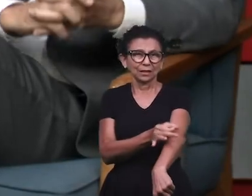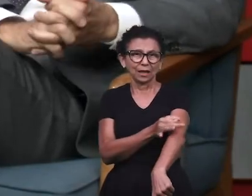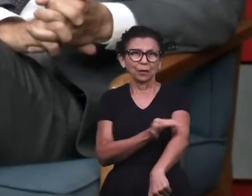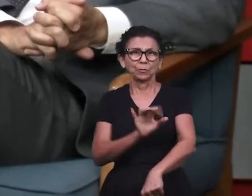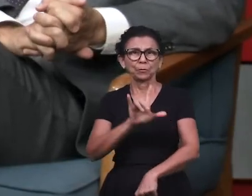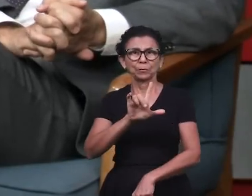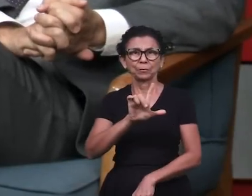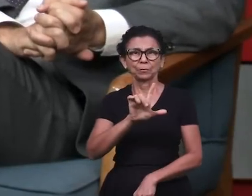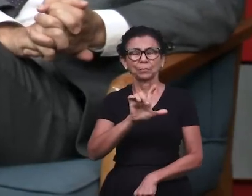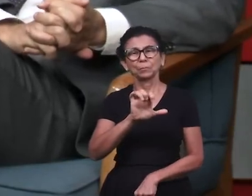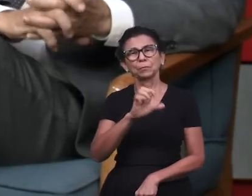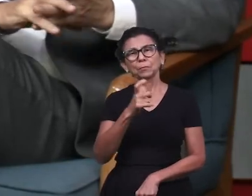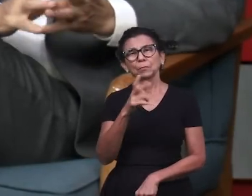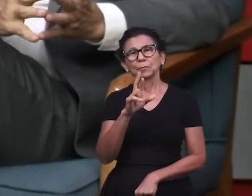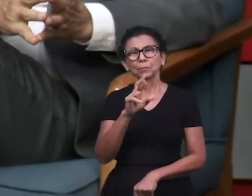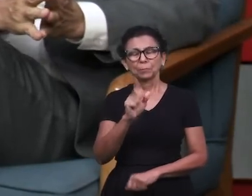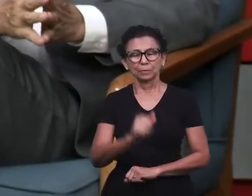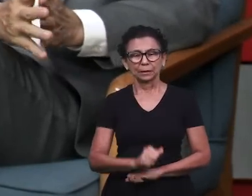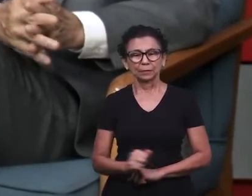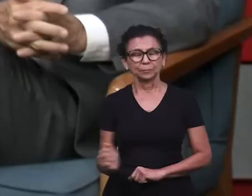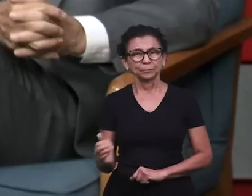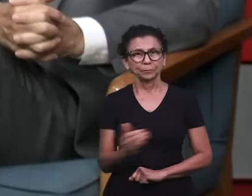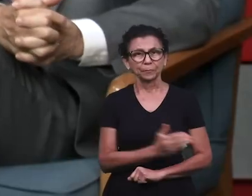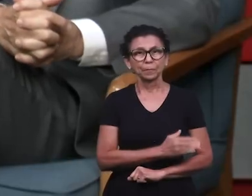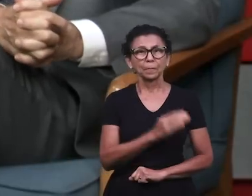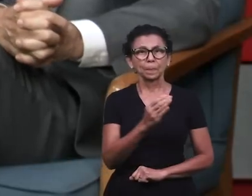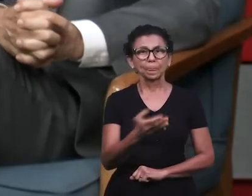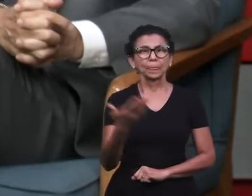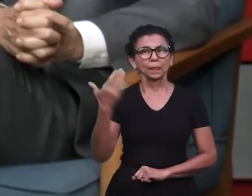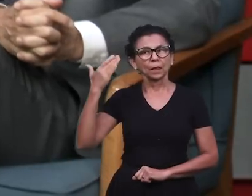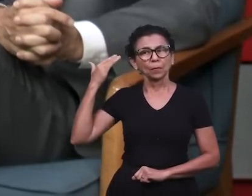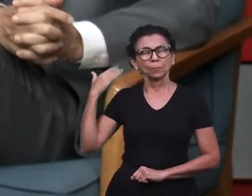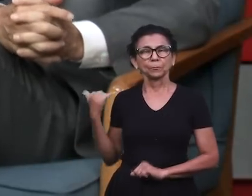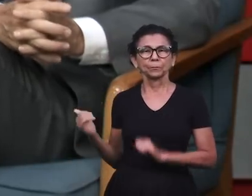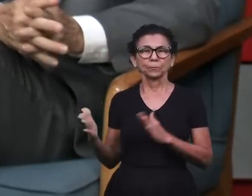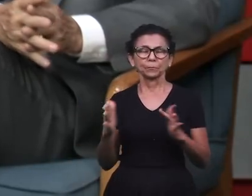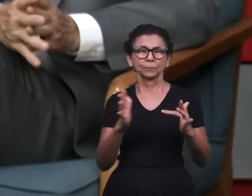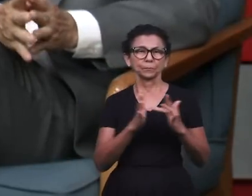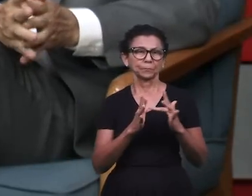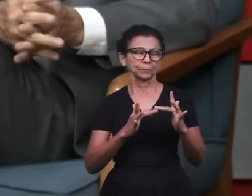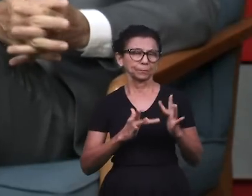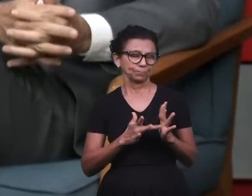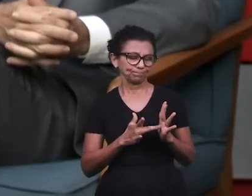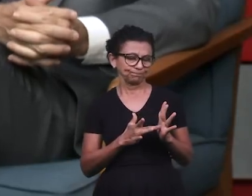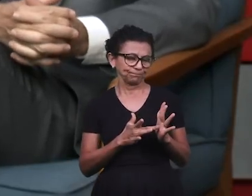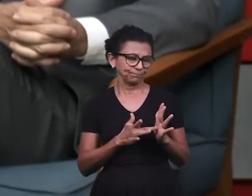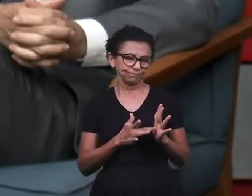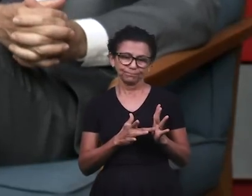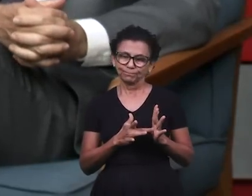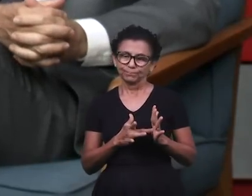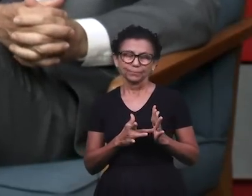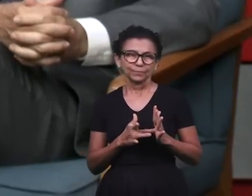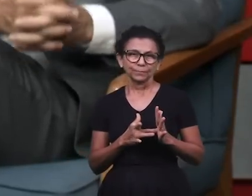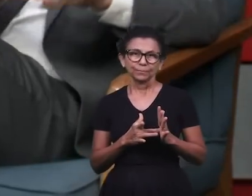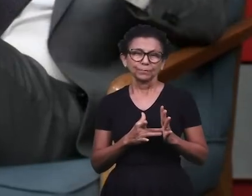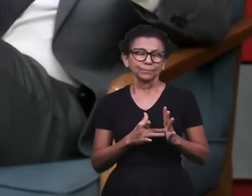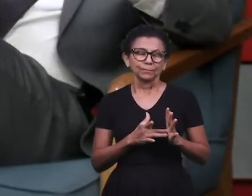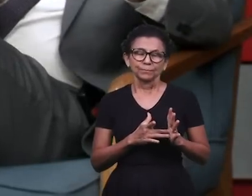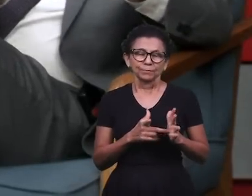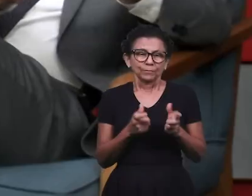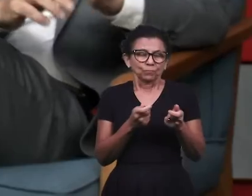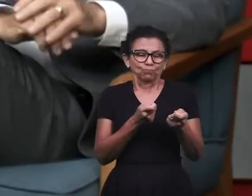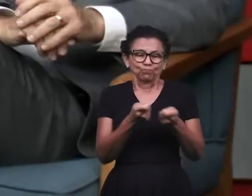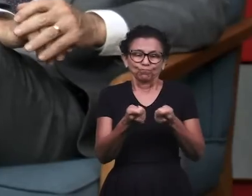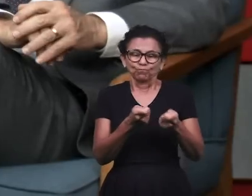Vejam, no tempo de Jesus não havia controle daquela doença,